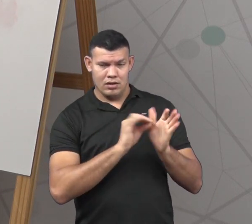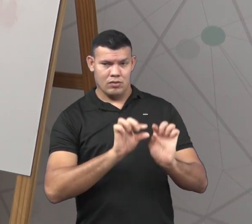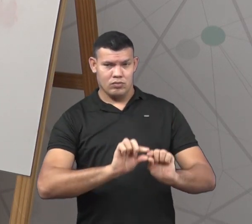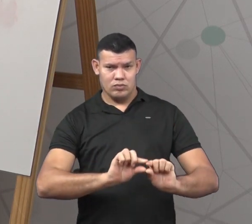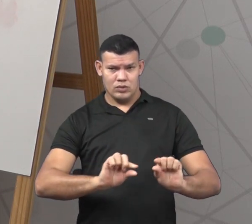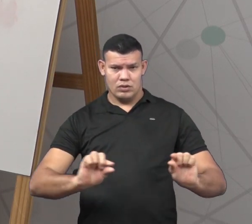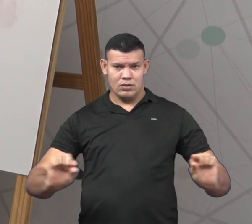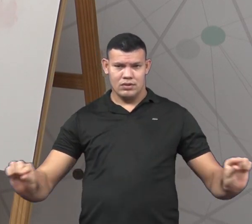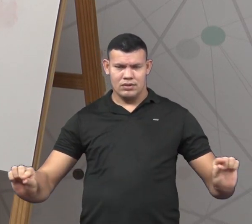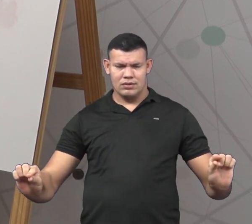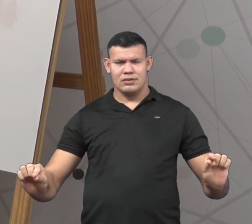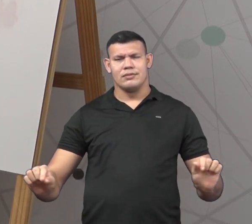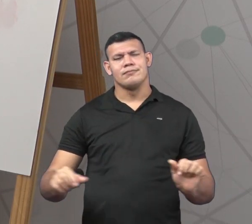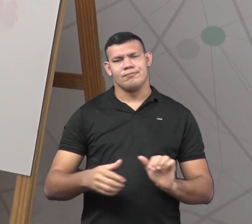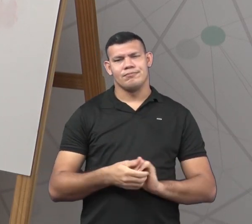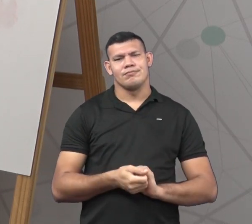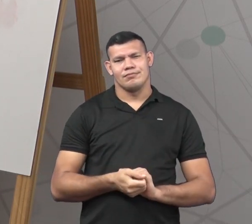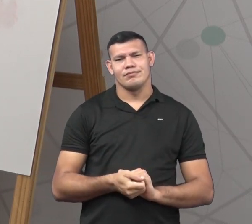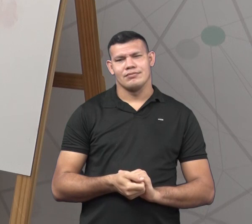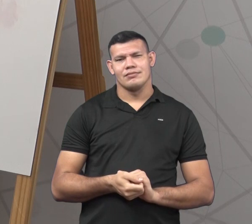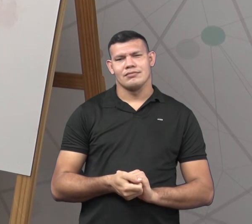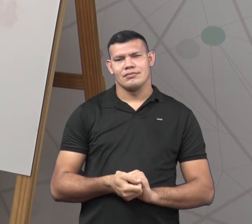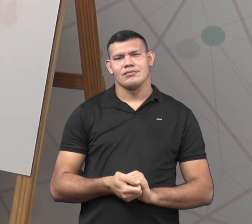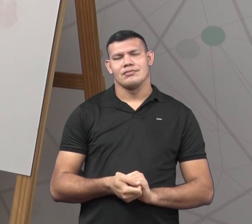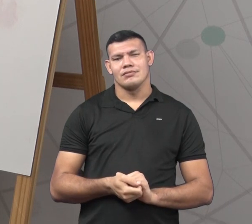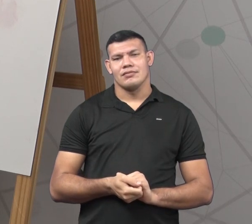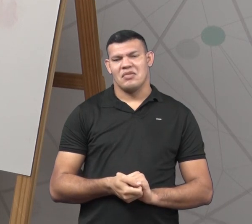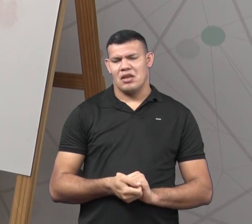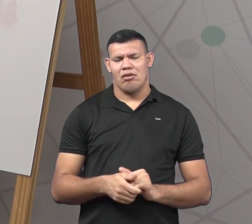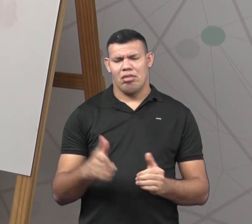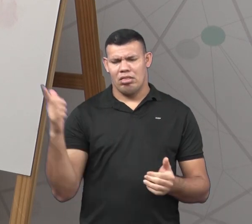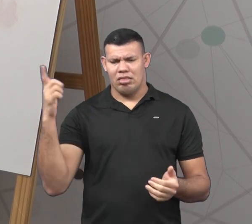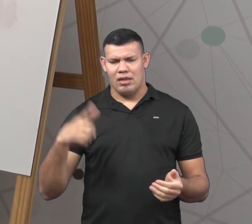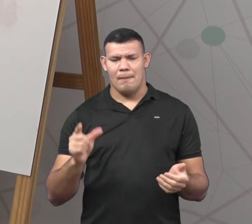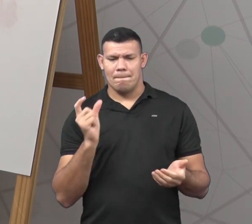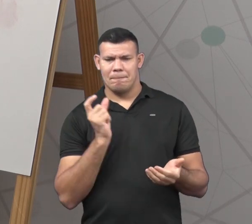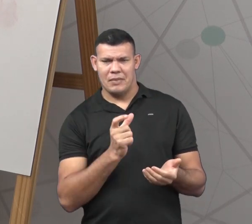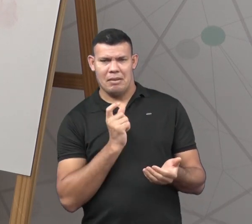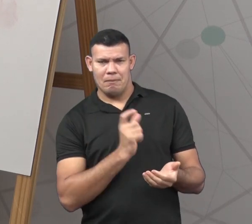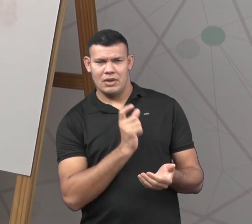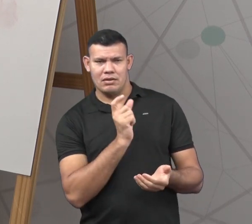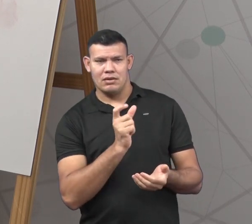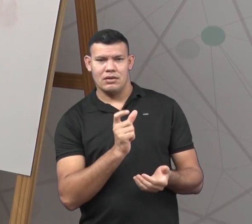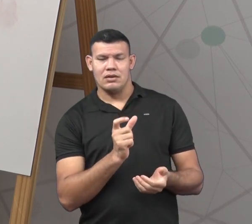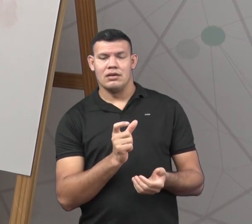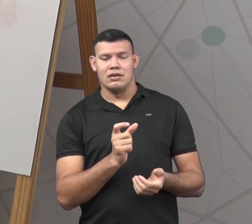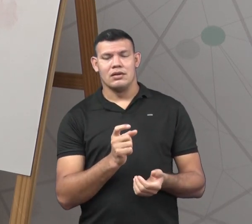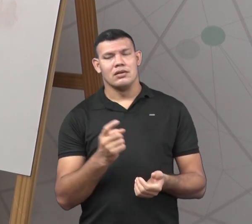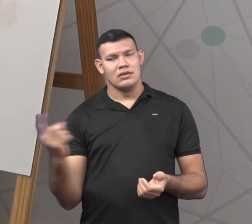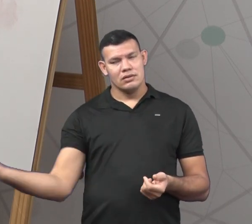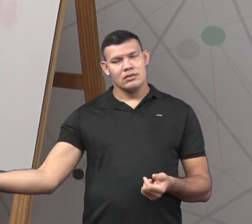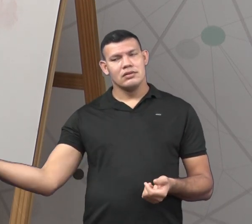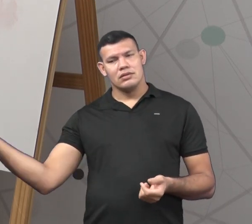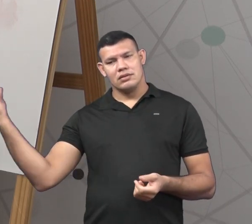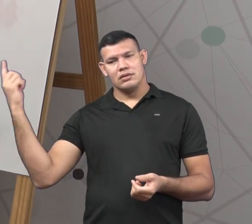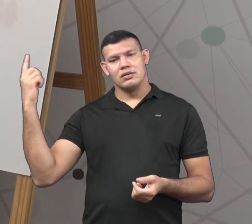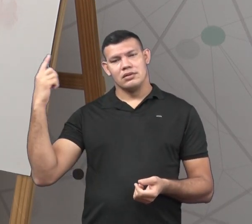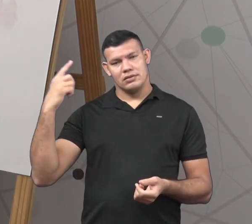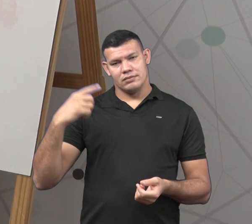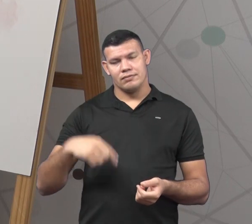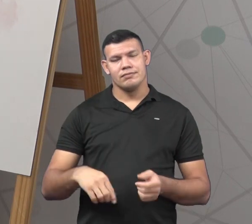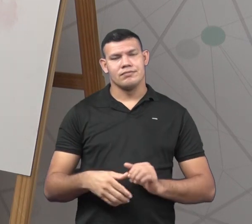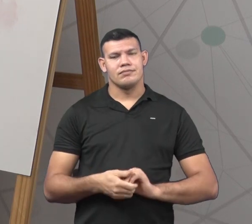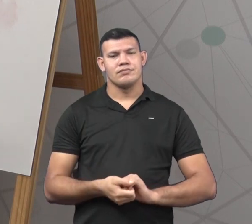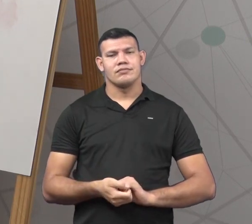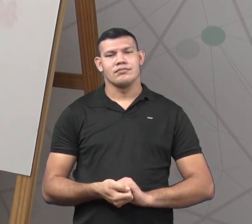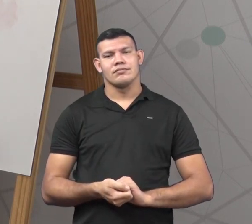Posso até mudar aqui para não ficar mudei, para não ficar repetitivo. Colocar, ó, fomos, ou fui, né?